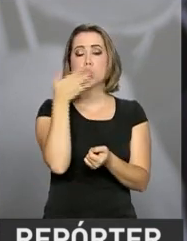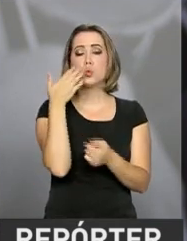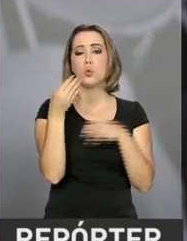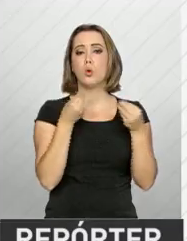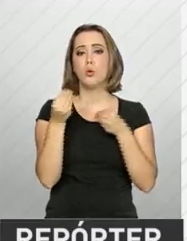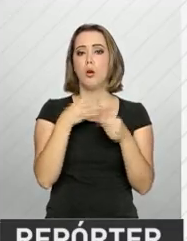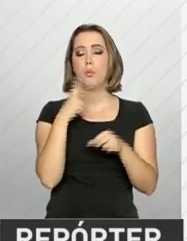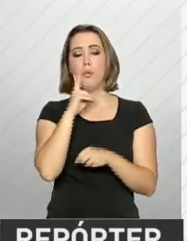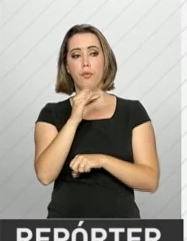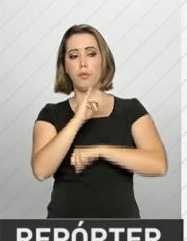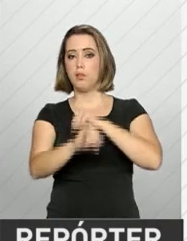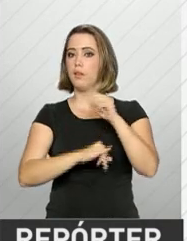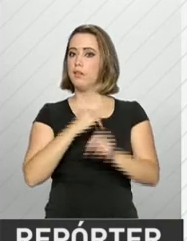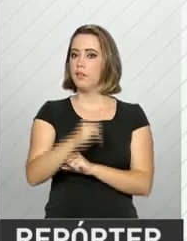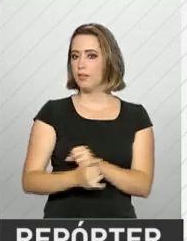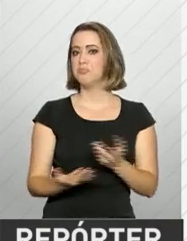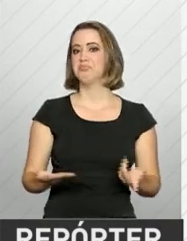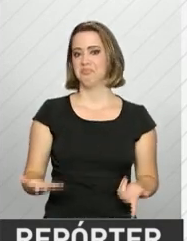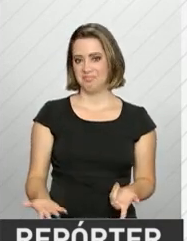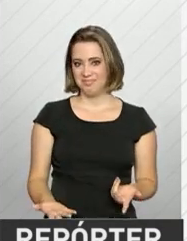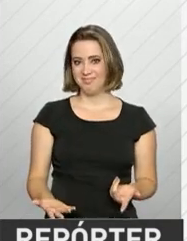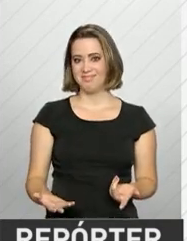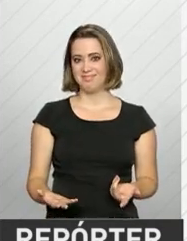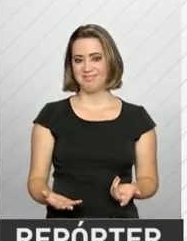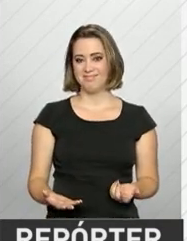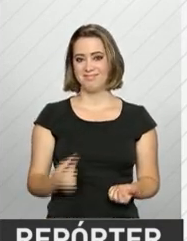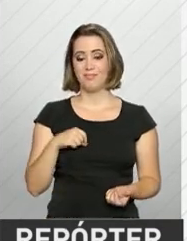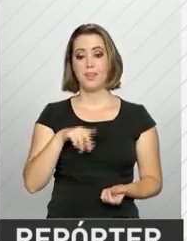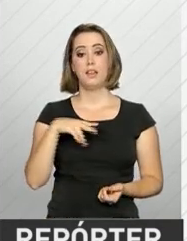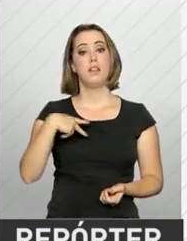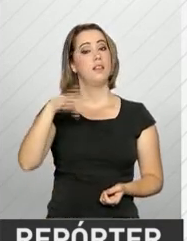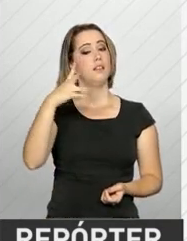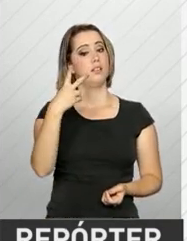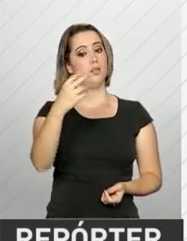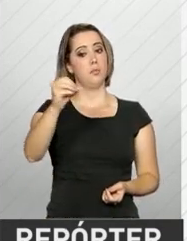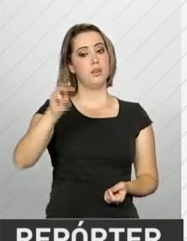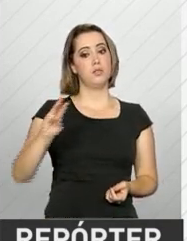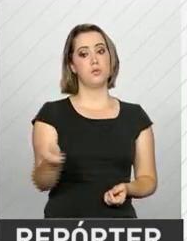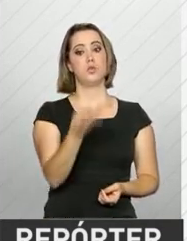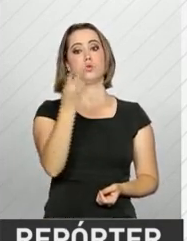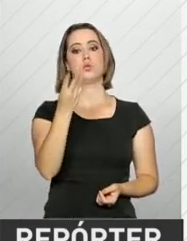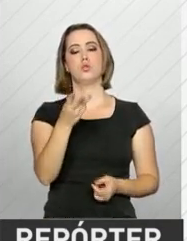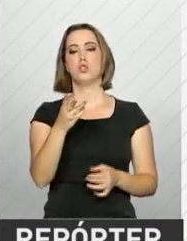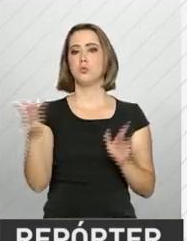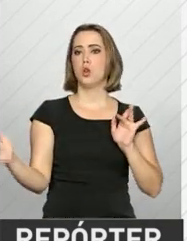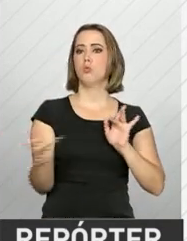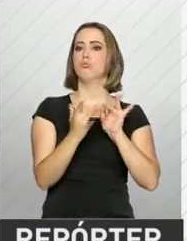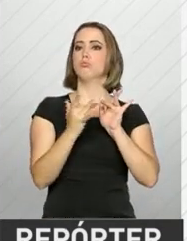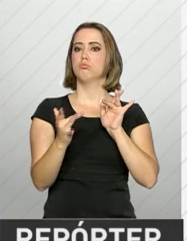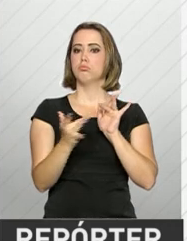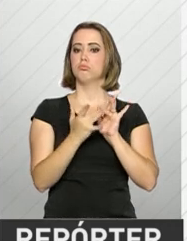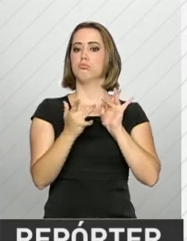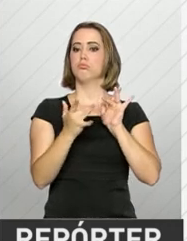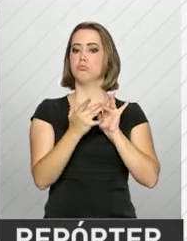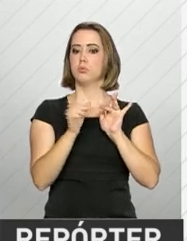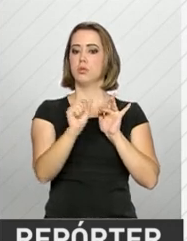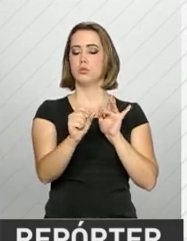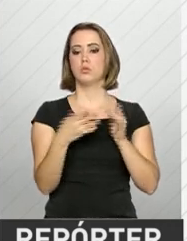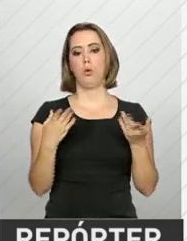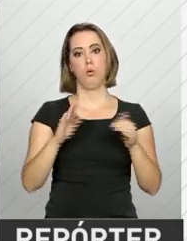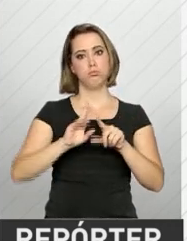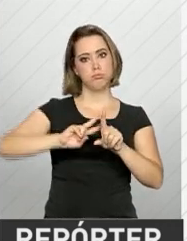internet há no brasil cerca de 20 milhões de conexões máquina máquina a previsão é que o número salte para